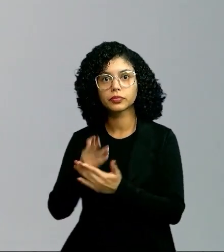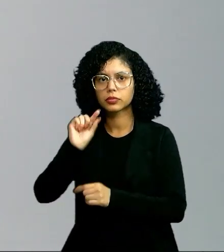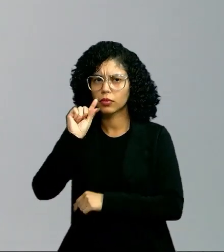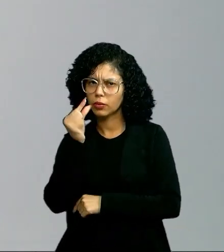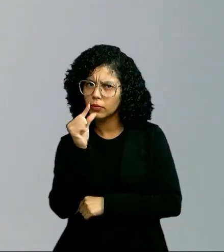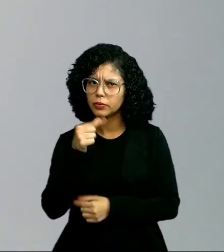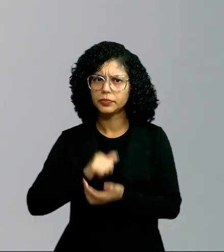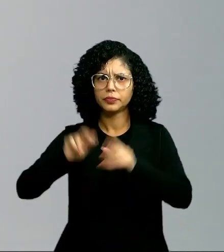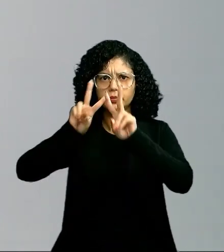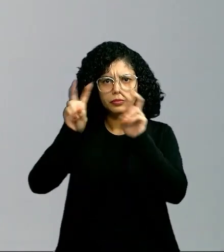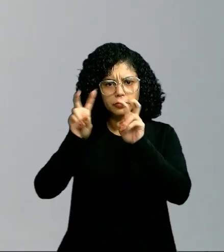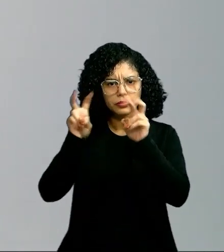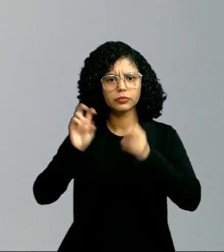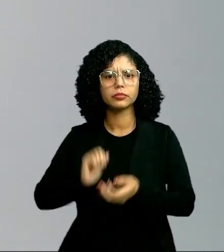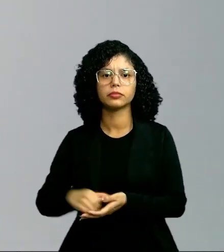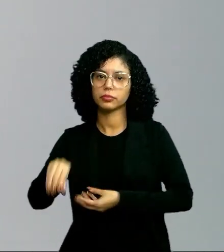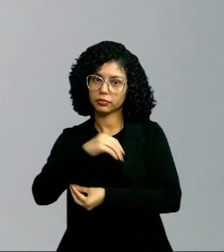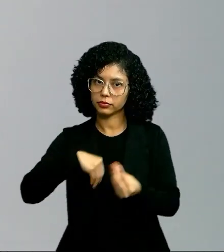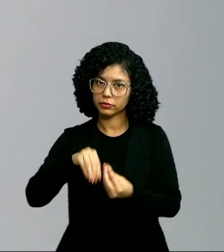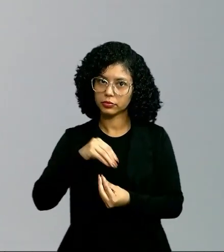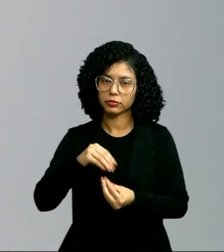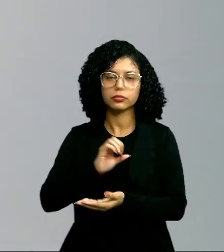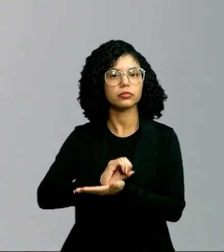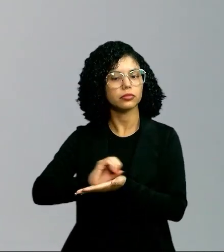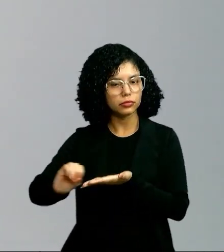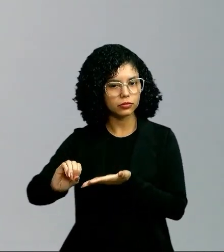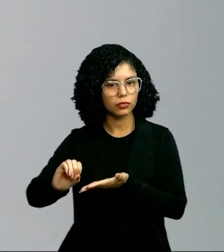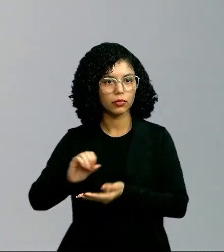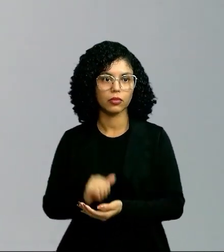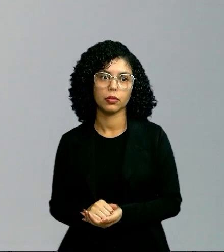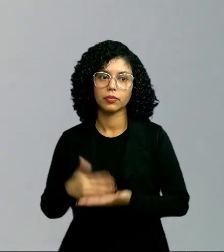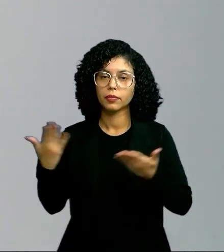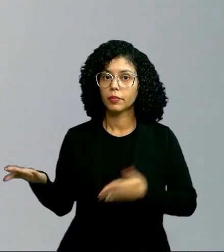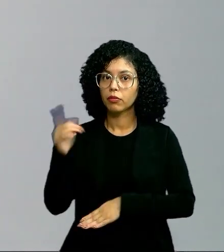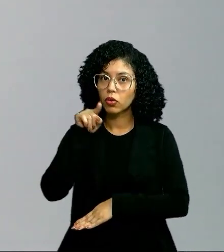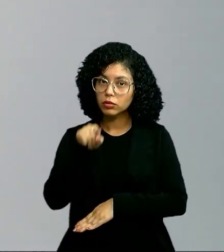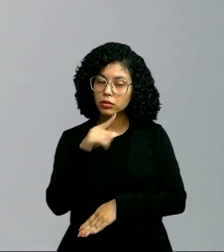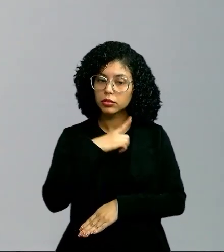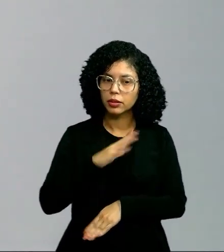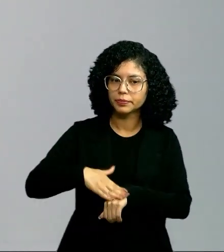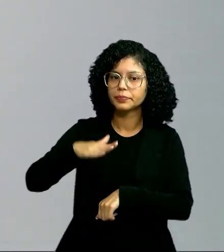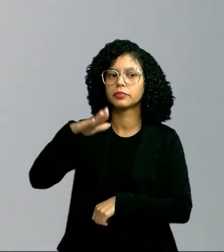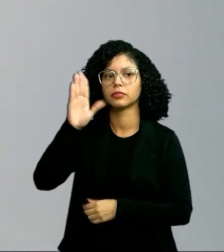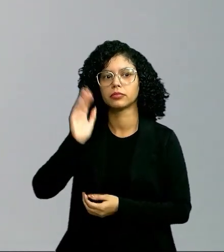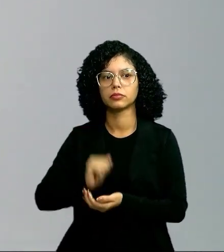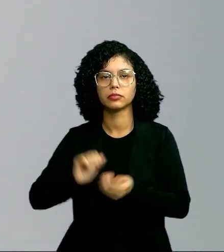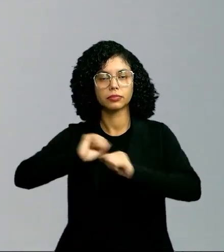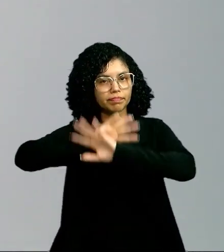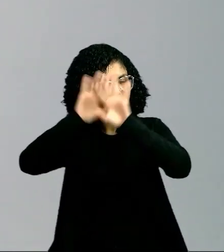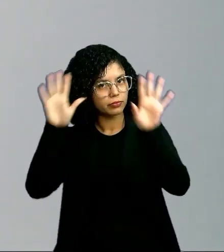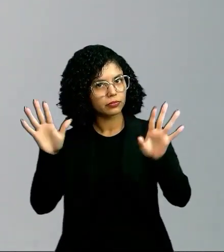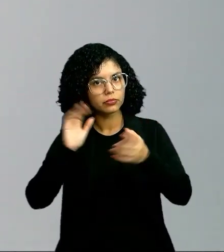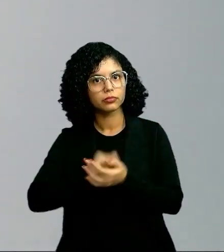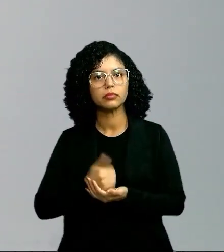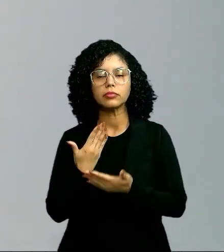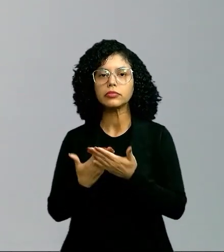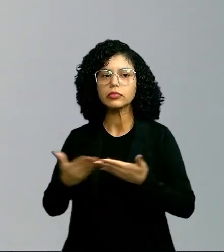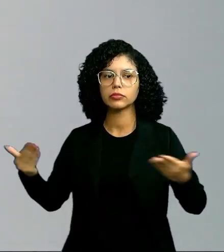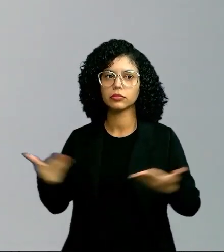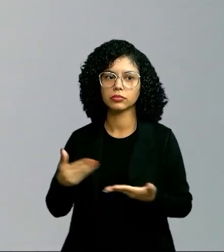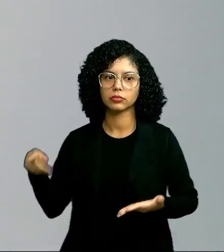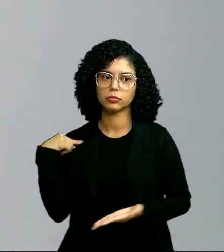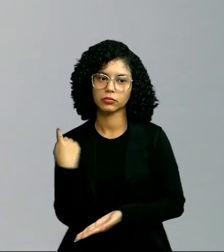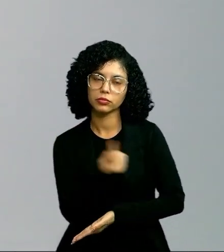um pouquinho a respeito das reações orgânicas. Então, para você ter bastante clareza acerca da aula de